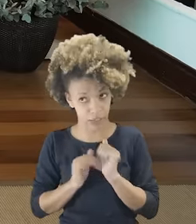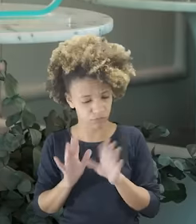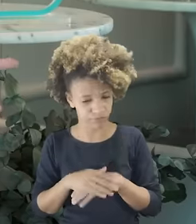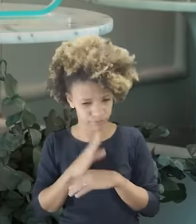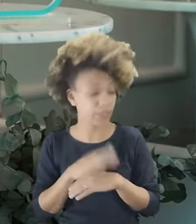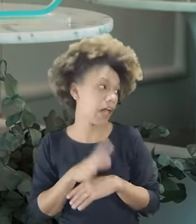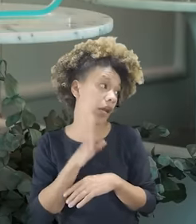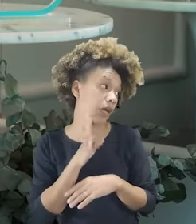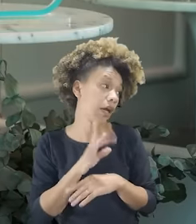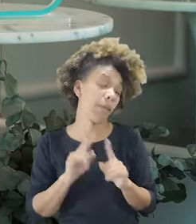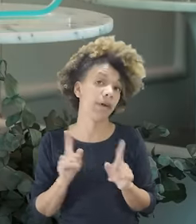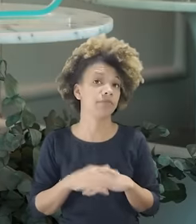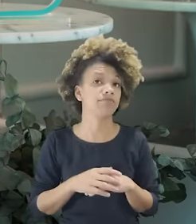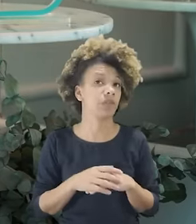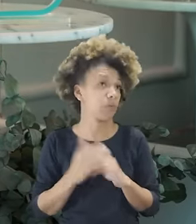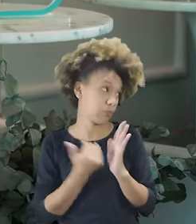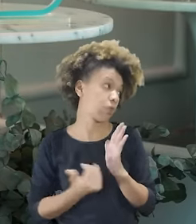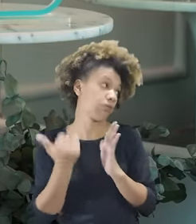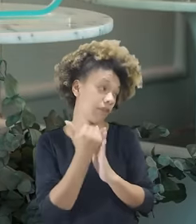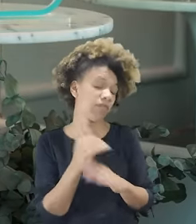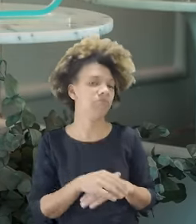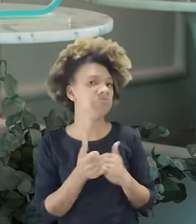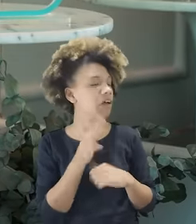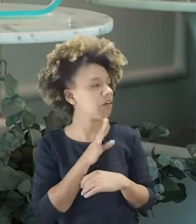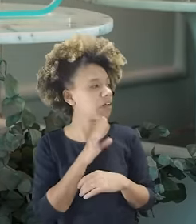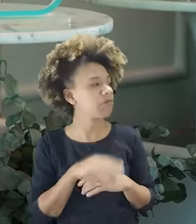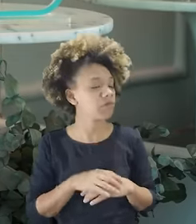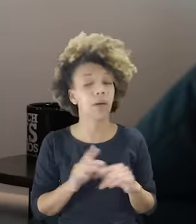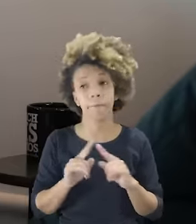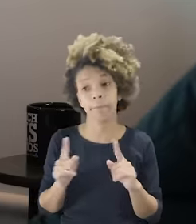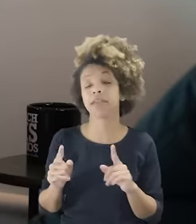é legal porque o nível ali fica legal